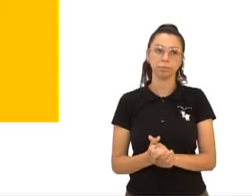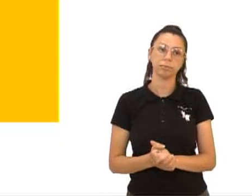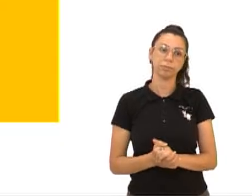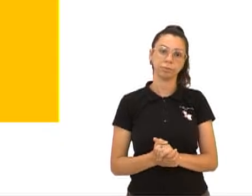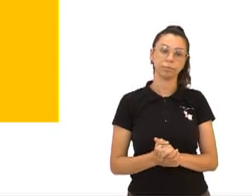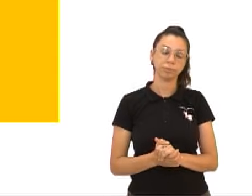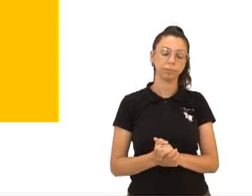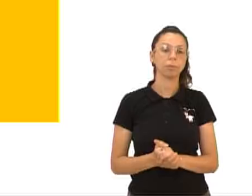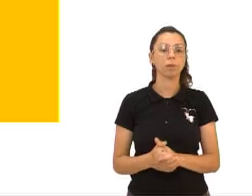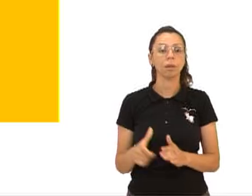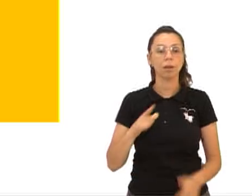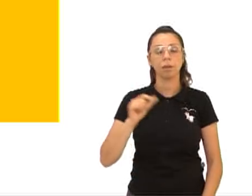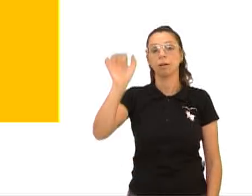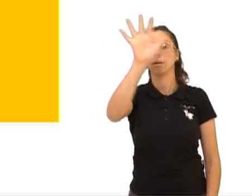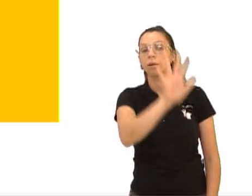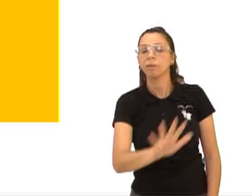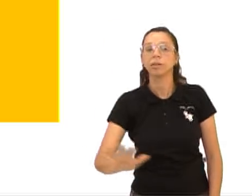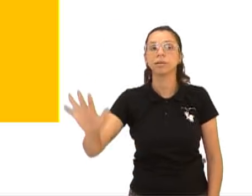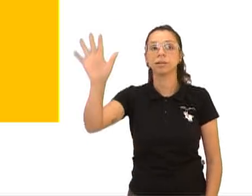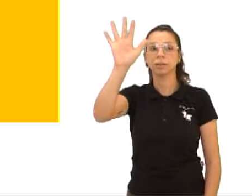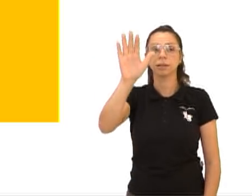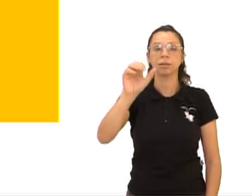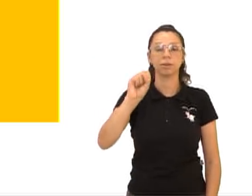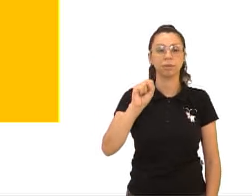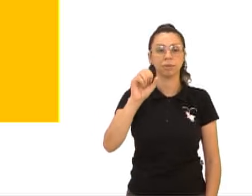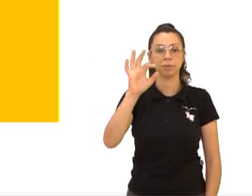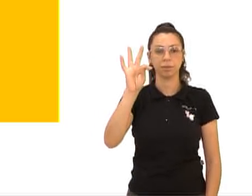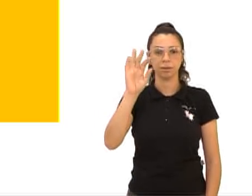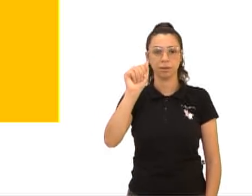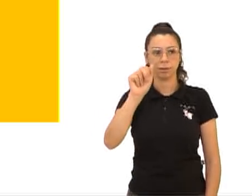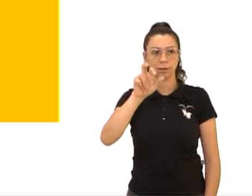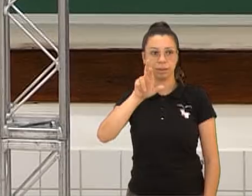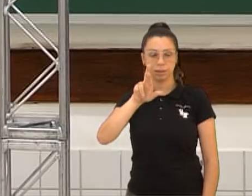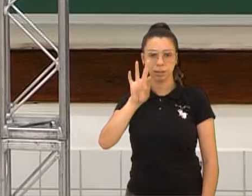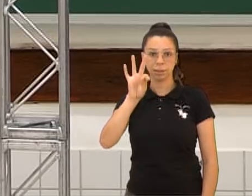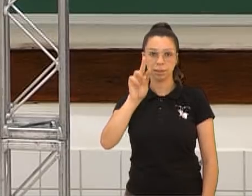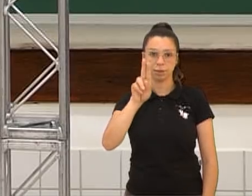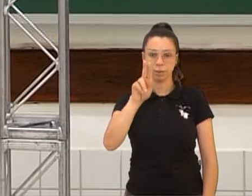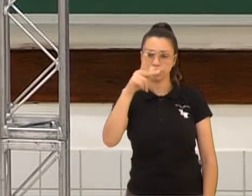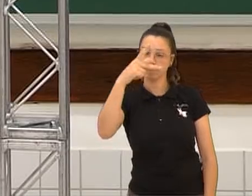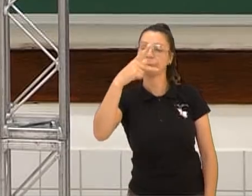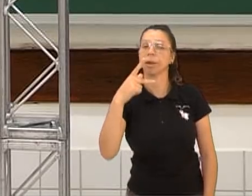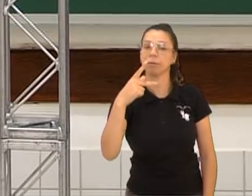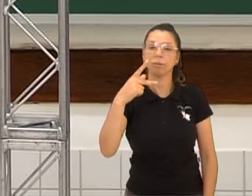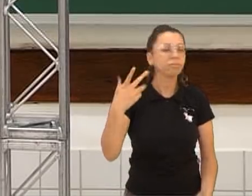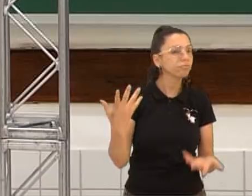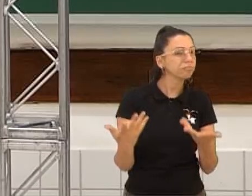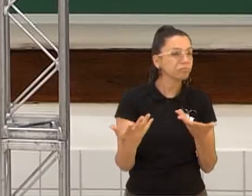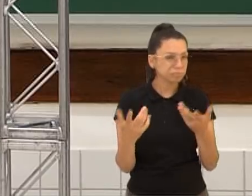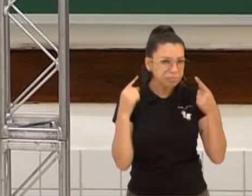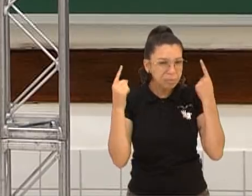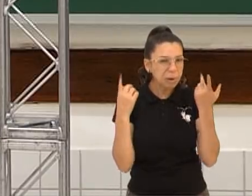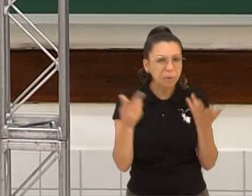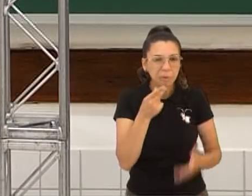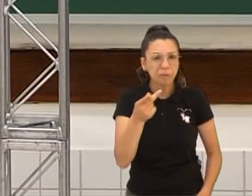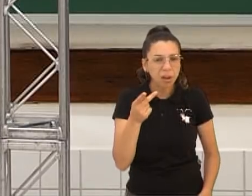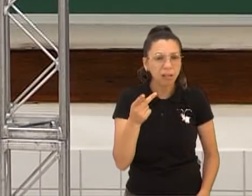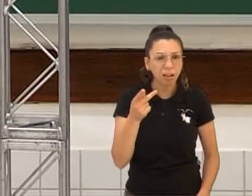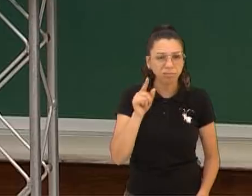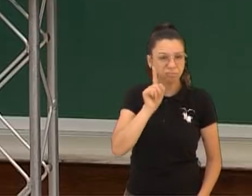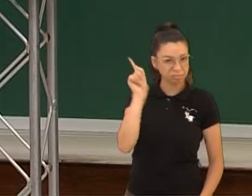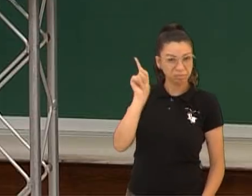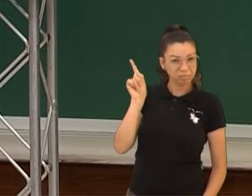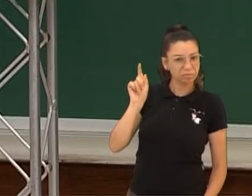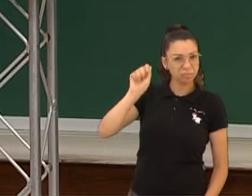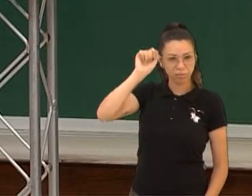Aí você vê essa imagem agora, startup. Fala, pô, professor, vai falar de startup na África? O que tá maluco? Não, não estou maluco, não. Vocês